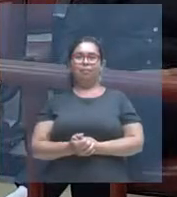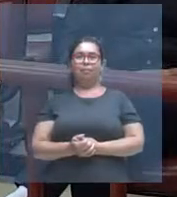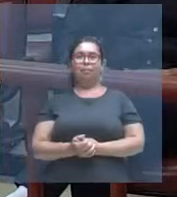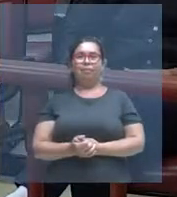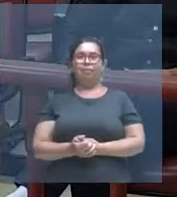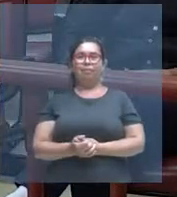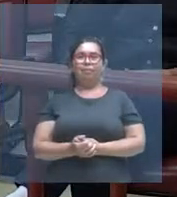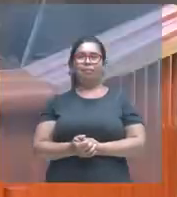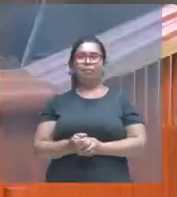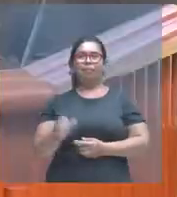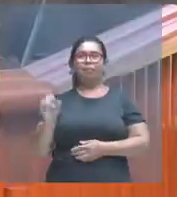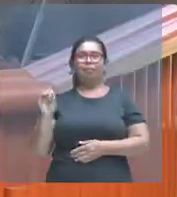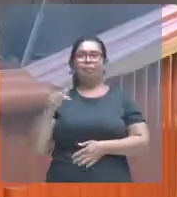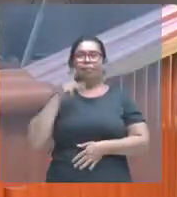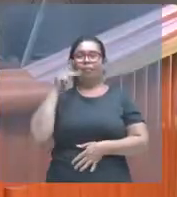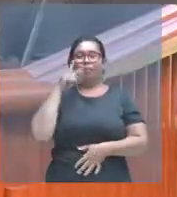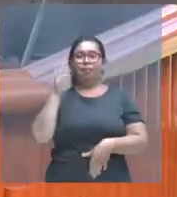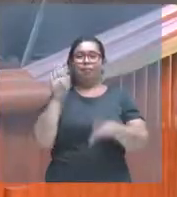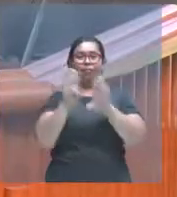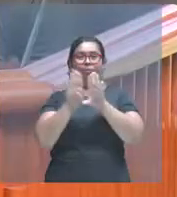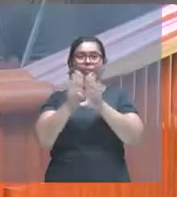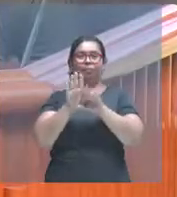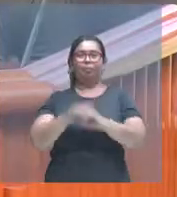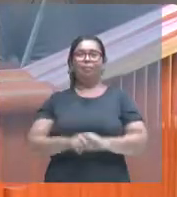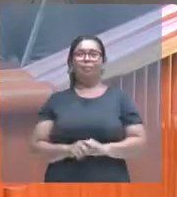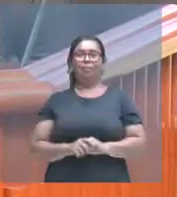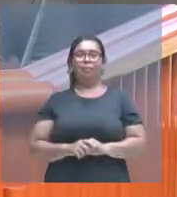Só para registrar aqui também, nos nossos